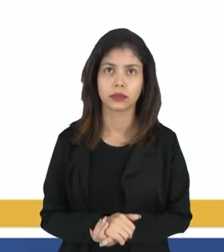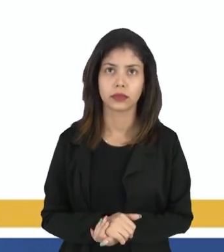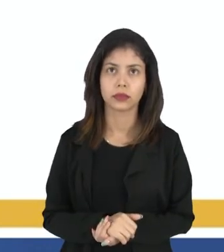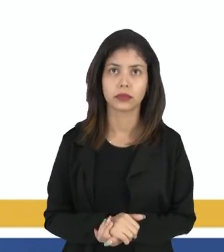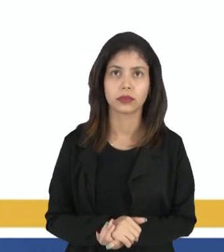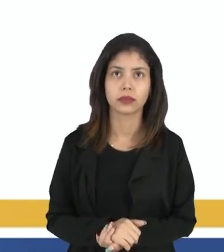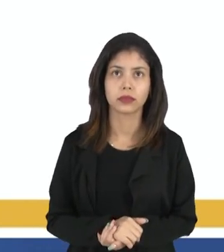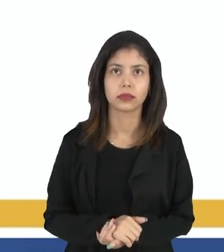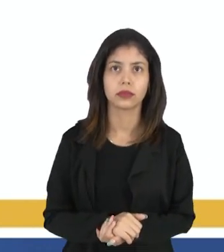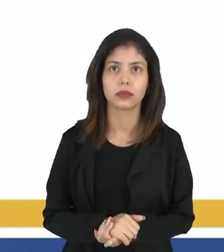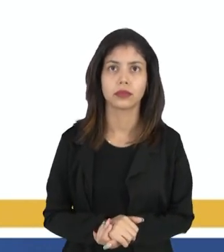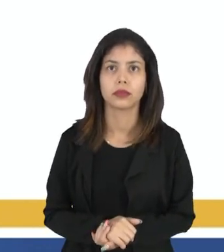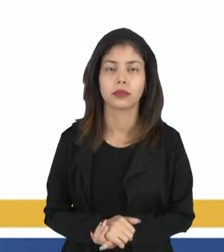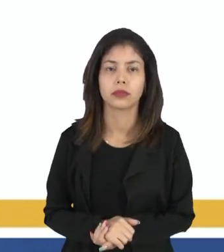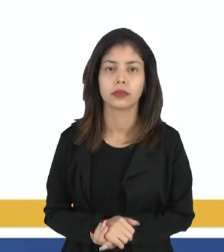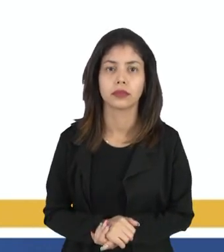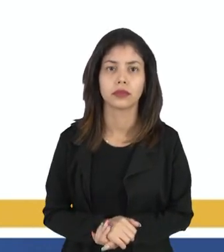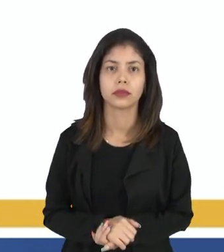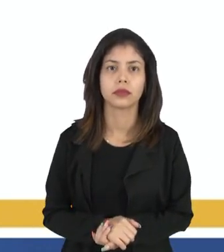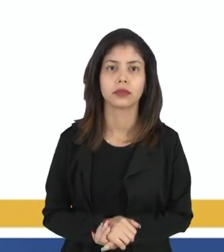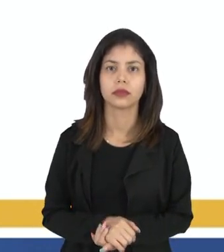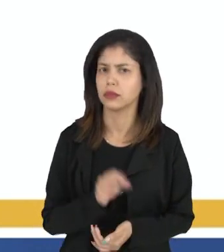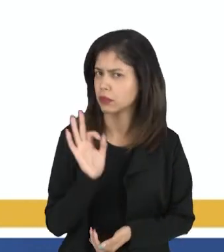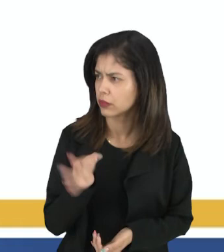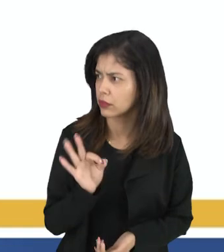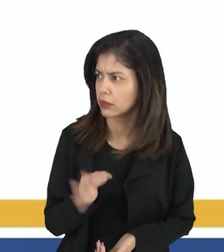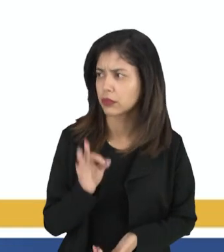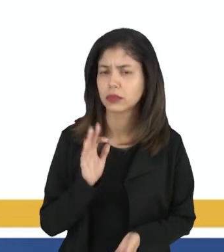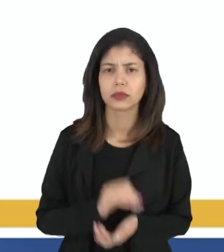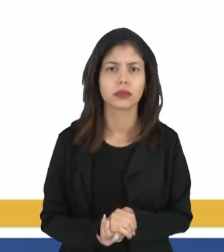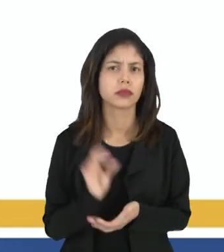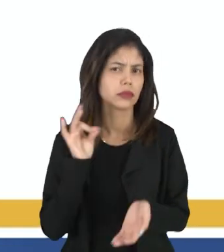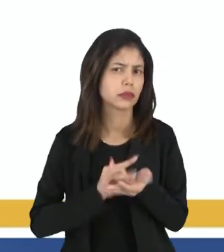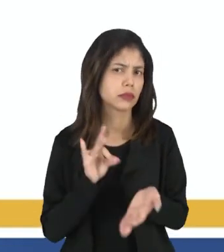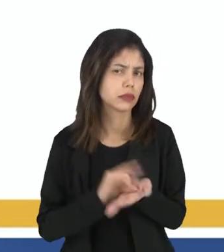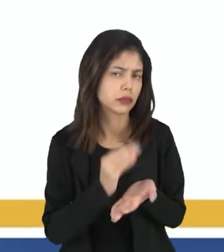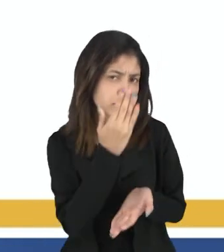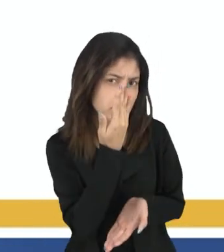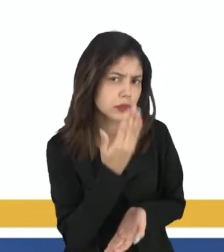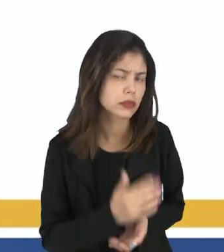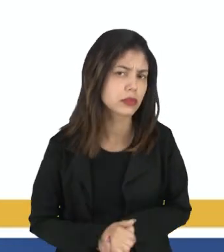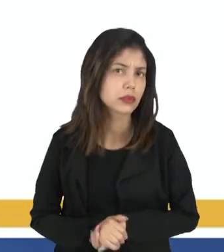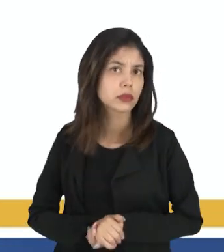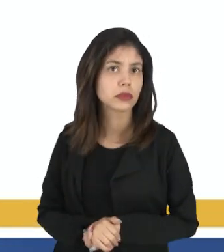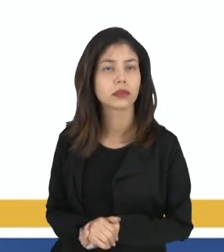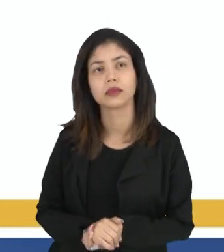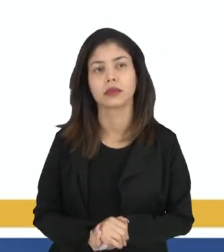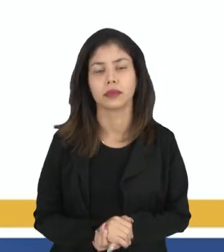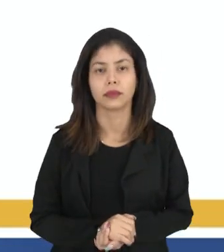has, apóstrofozinho e not. E aí, essa afirmação é verdadeira ou falsa?